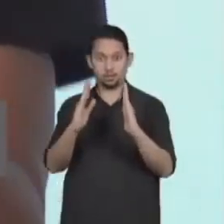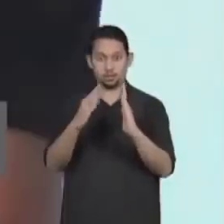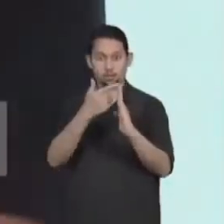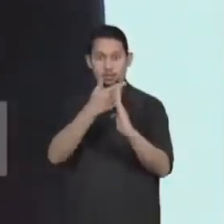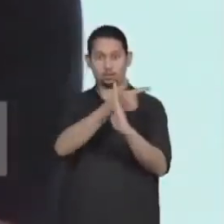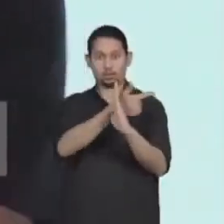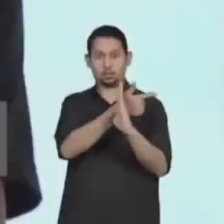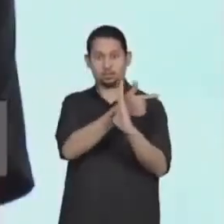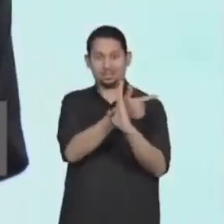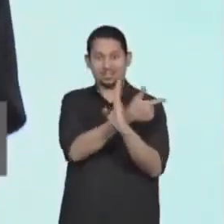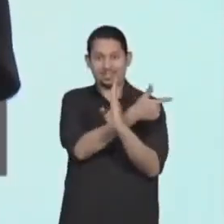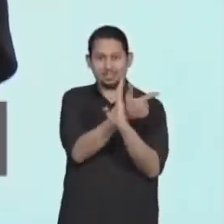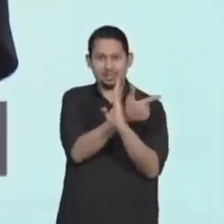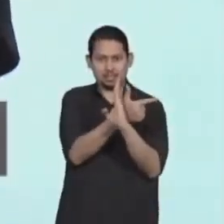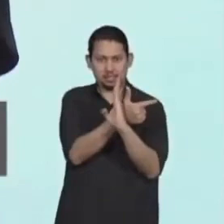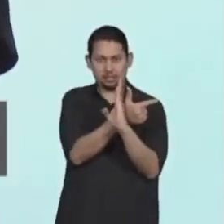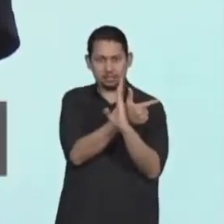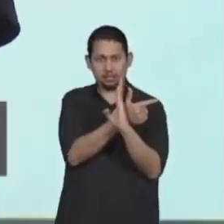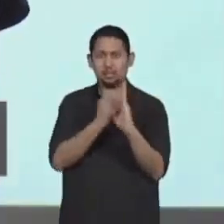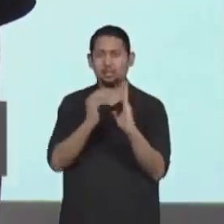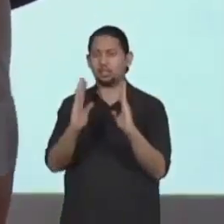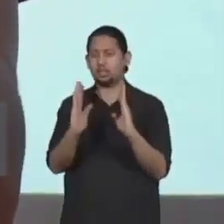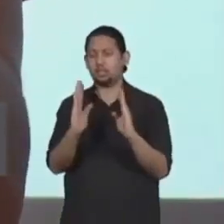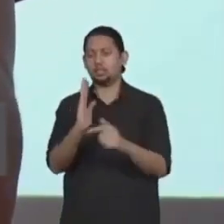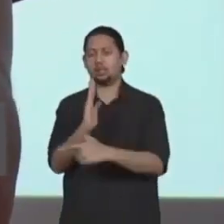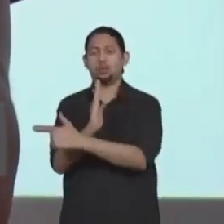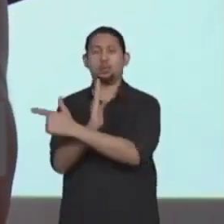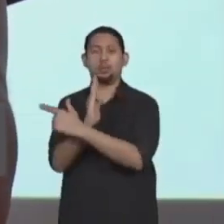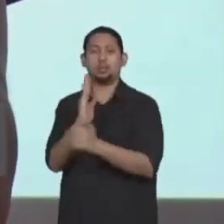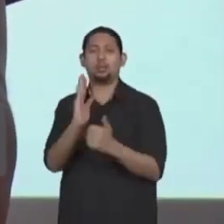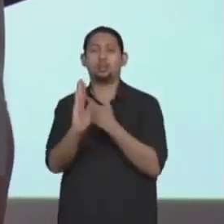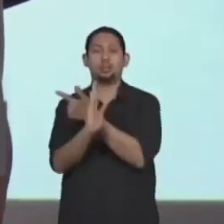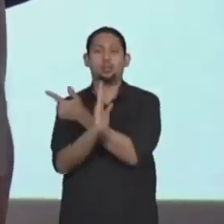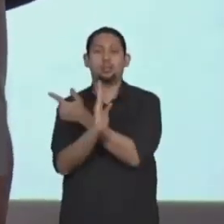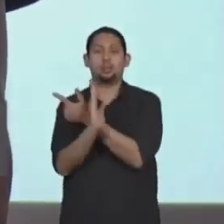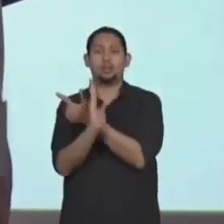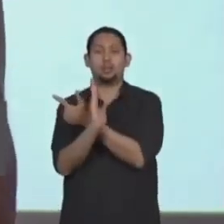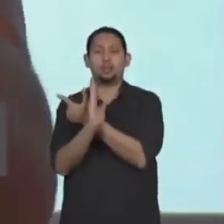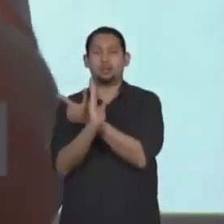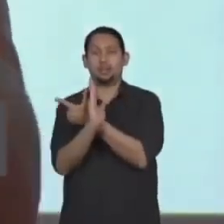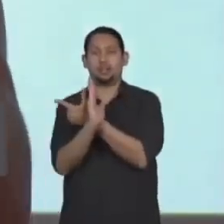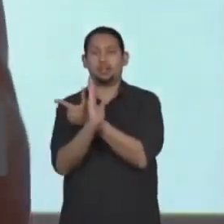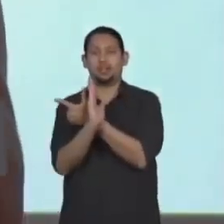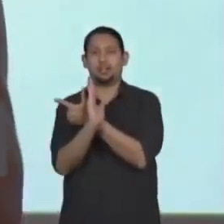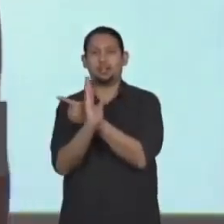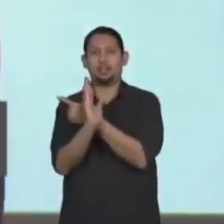você vai precisar de 4 dessas. Então você vai encaixar uma aqui, uma embaixo.